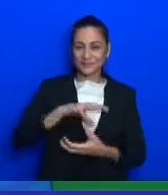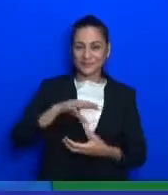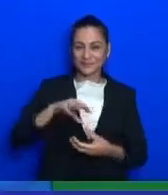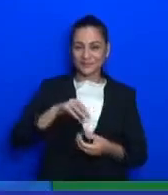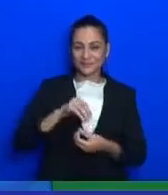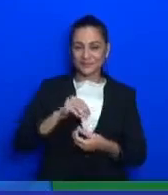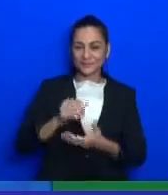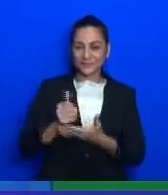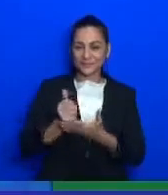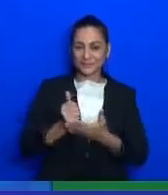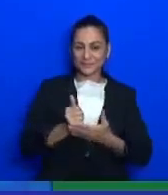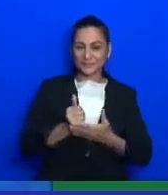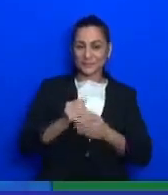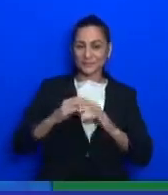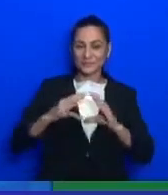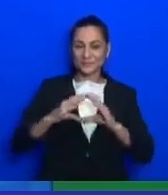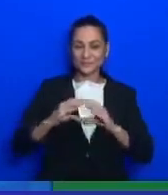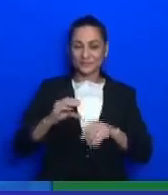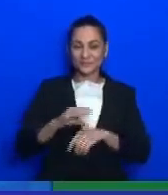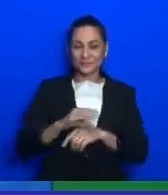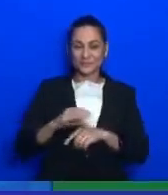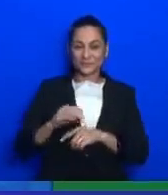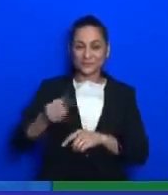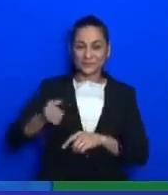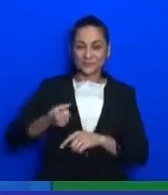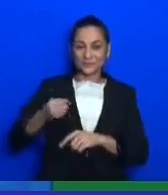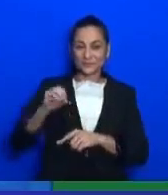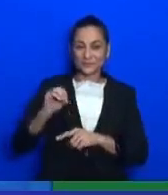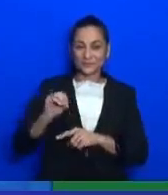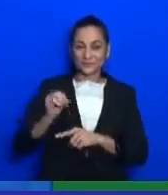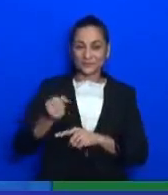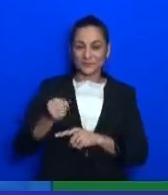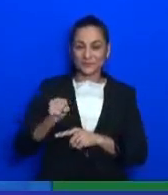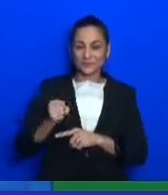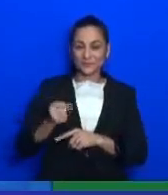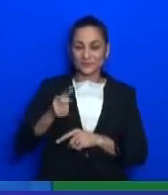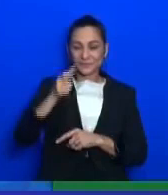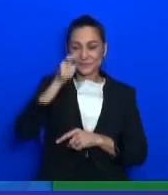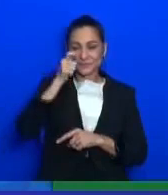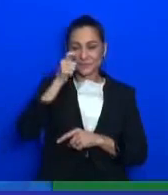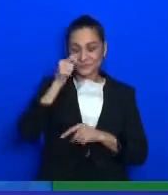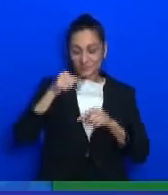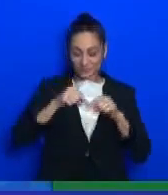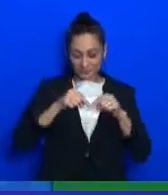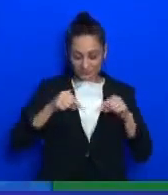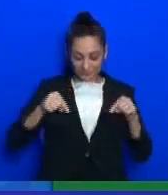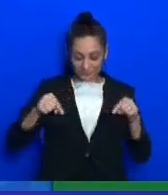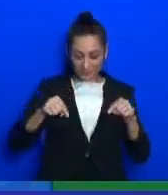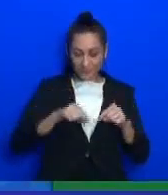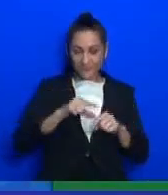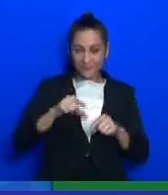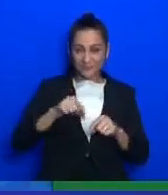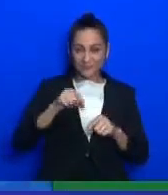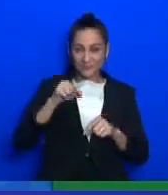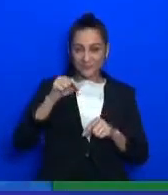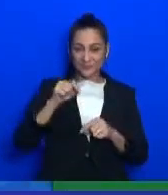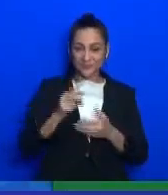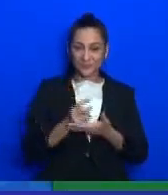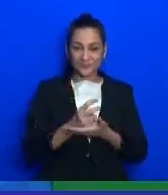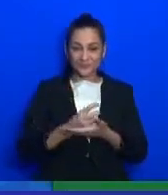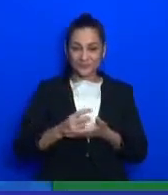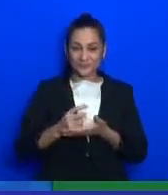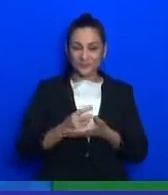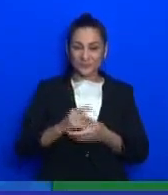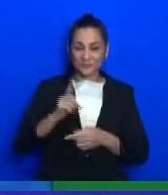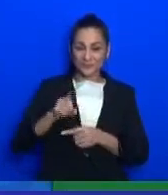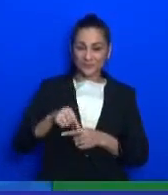Embaralhando, saindo. 08. Bola cinza, então confira comigo os números sorteados da